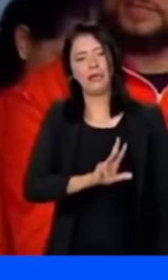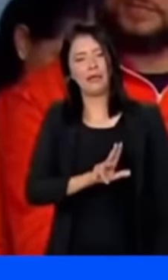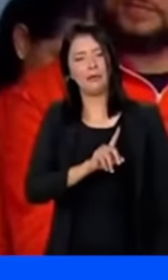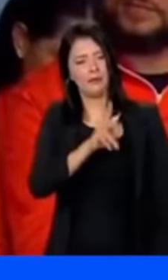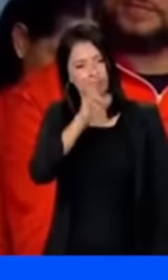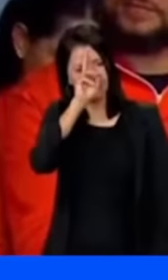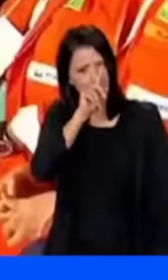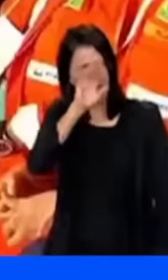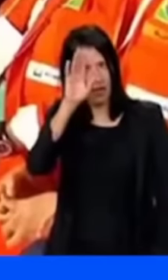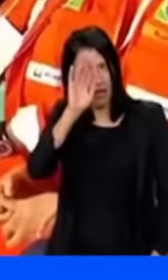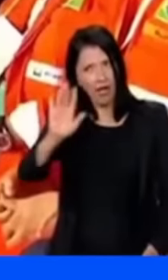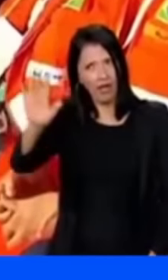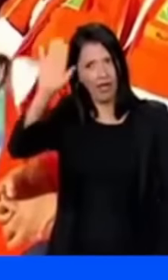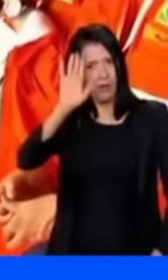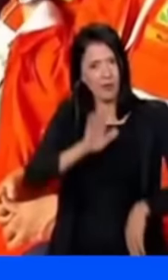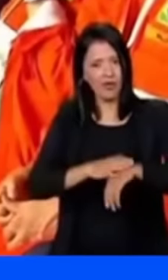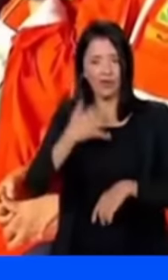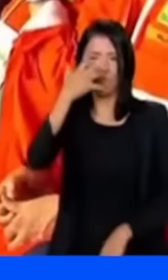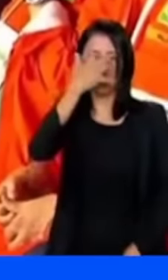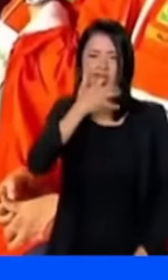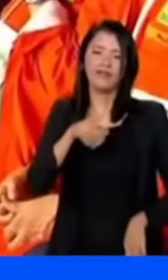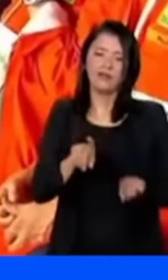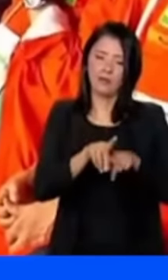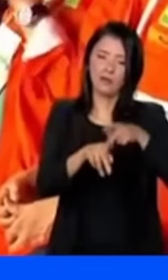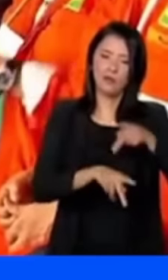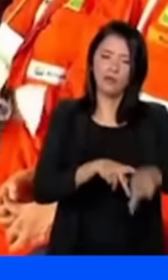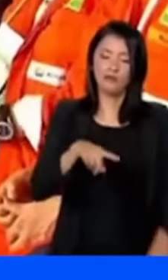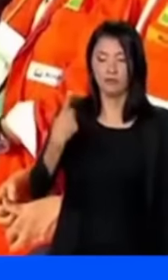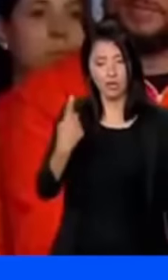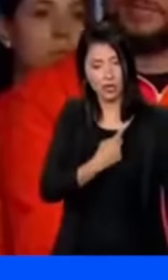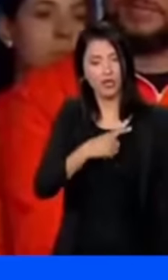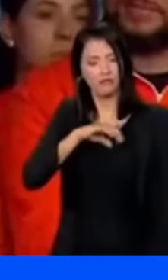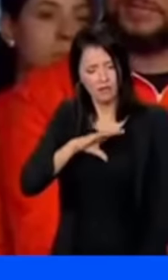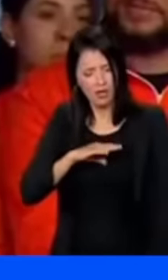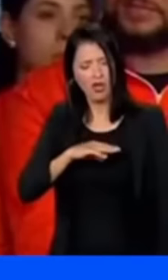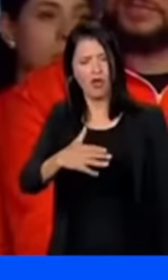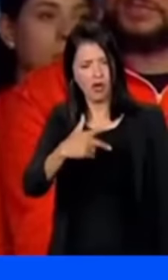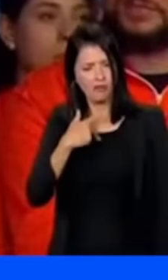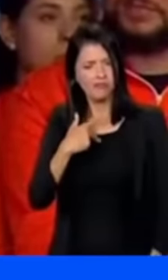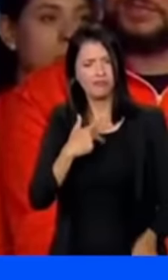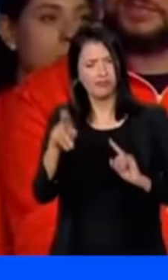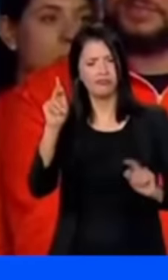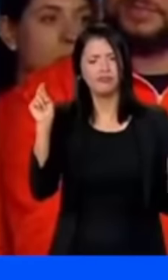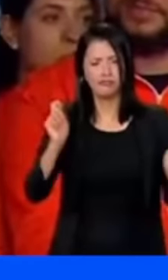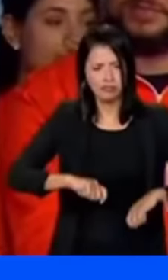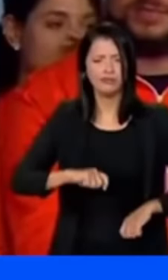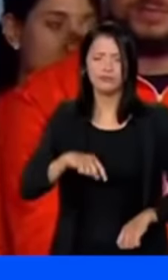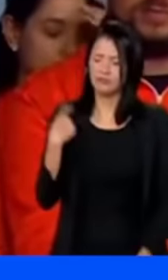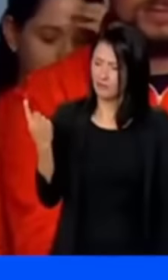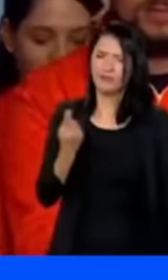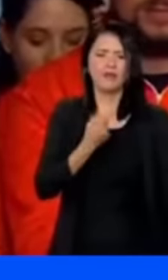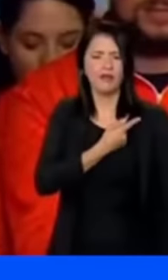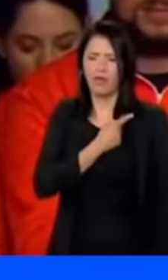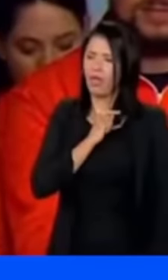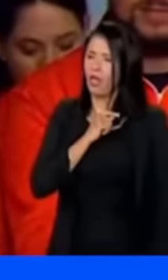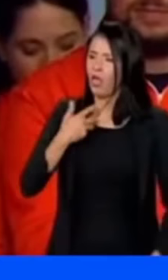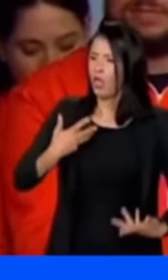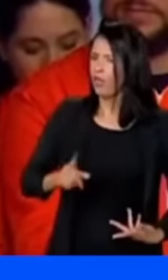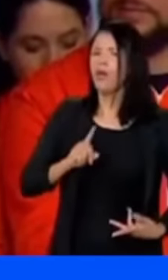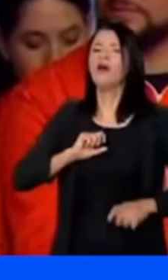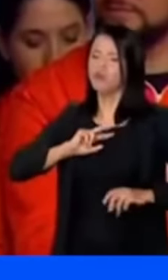nosso povo quando canta: a gente tem coragem para vencer, a gente não se cansa